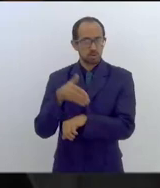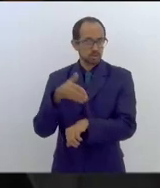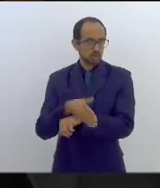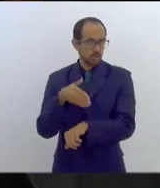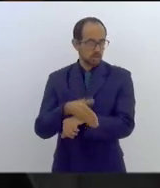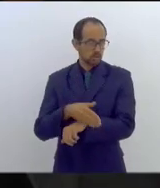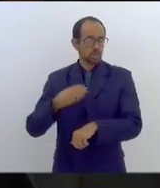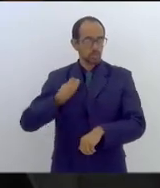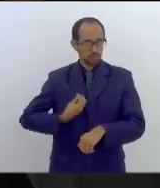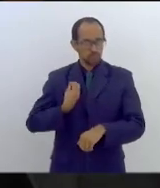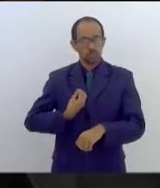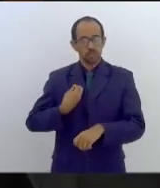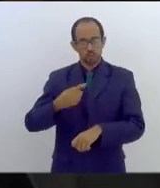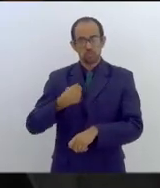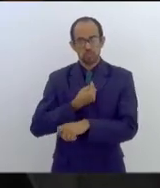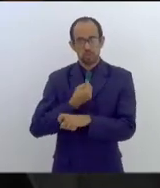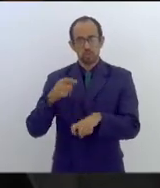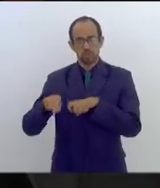nossos agricultores.